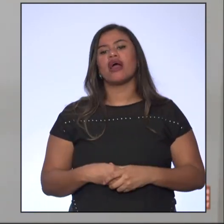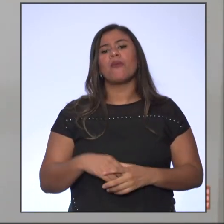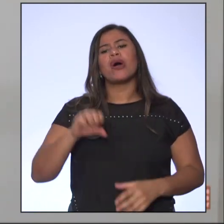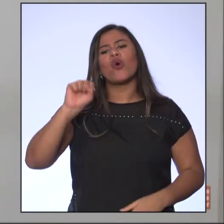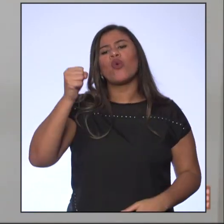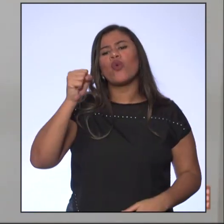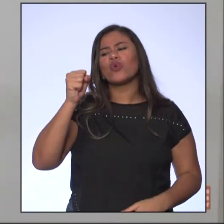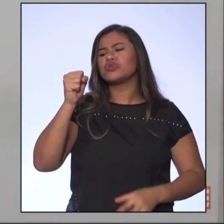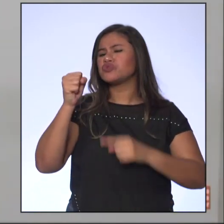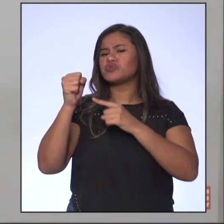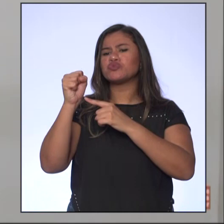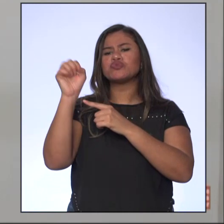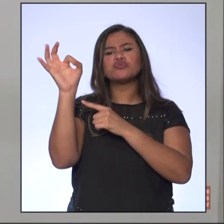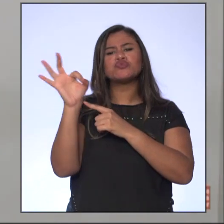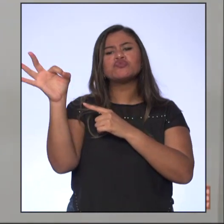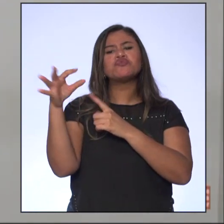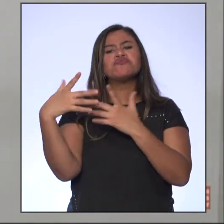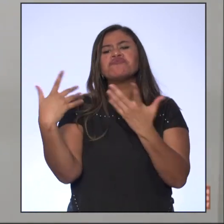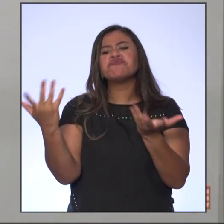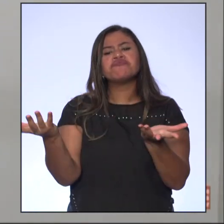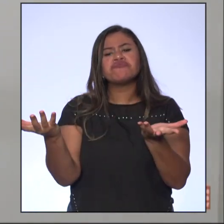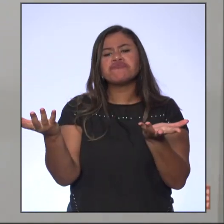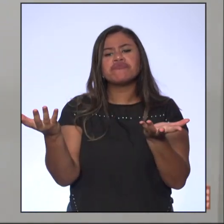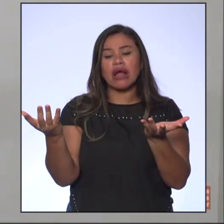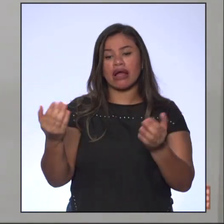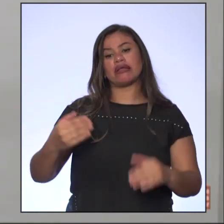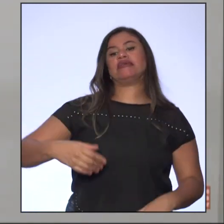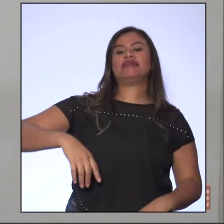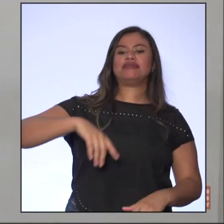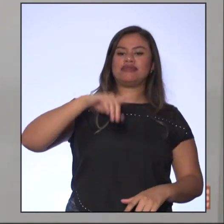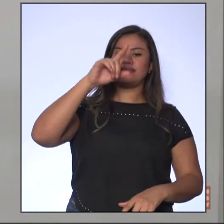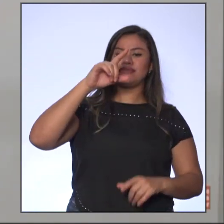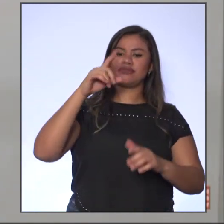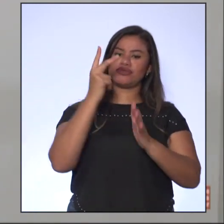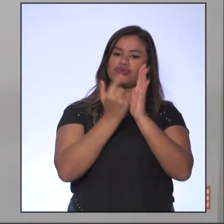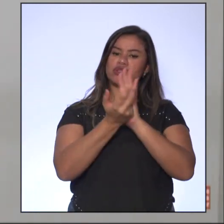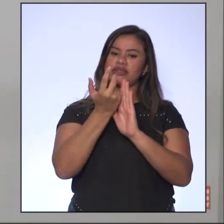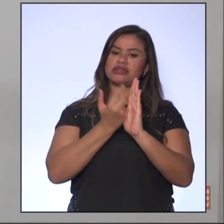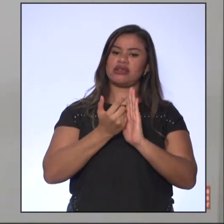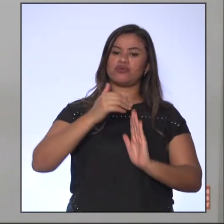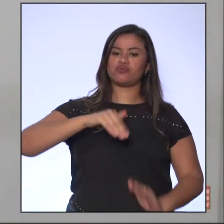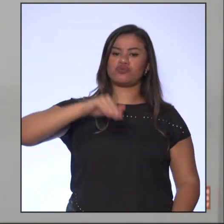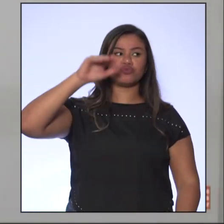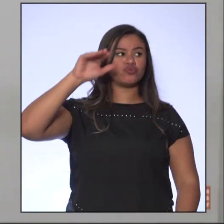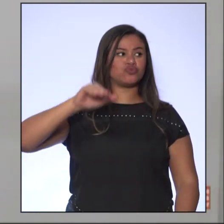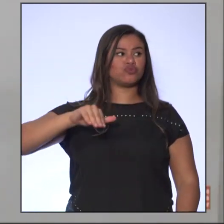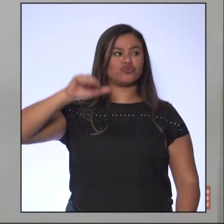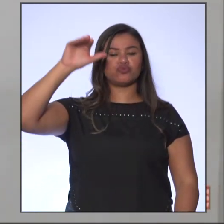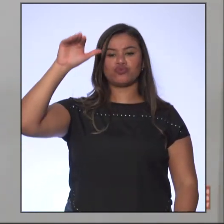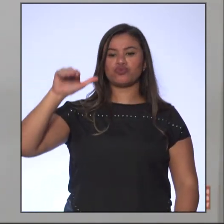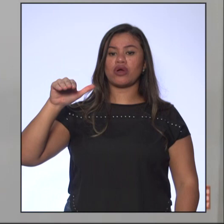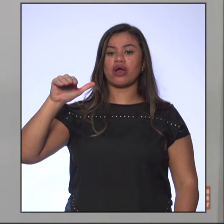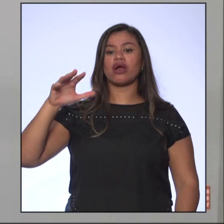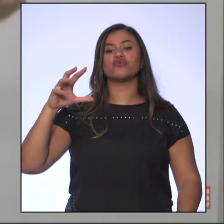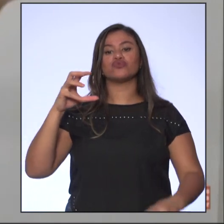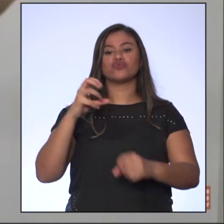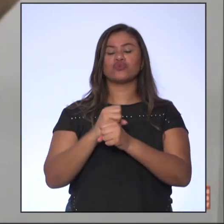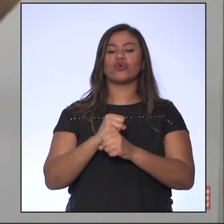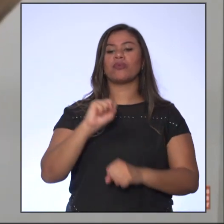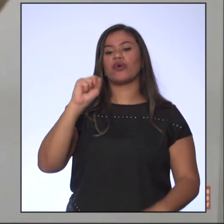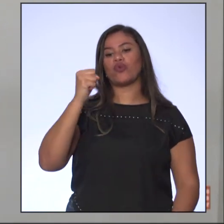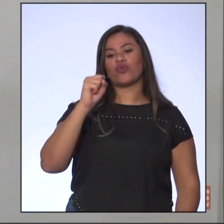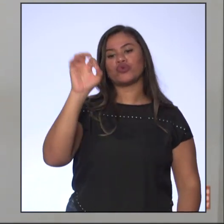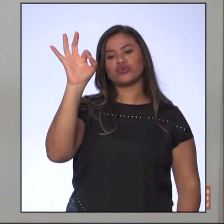E lá no gráfico de barras, nesse caso é um gráfico de barras, não sei avaliar é 8%. E aqui eu